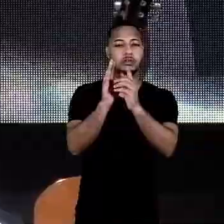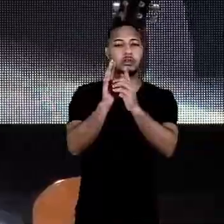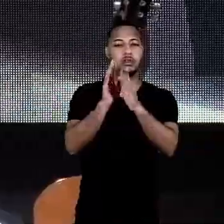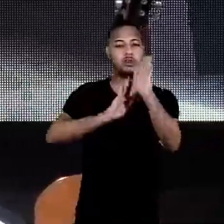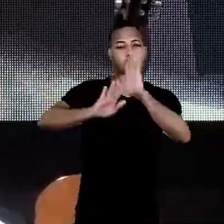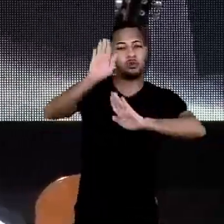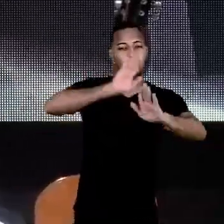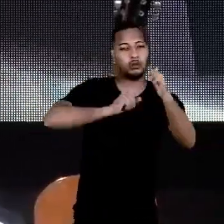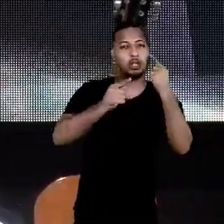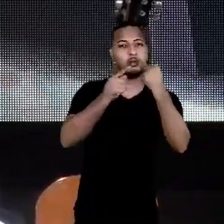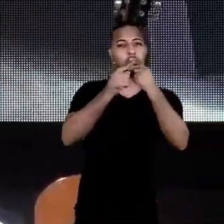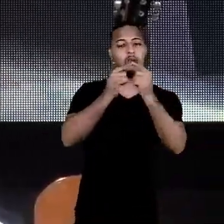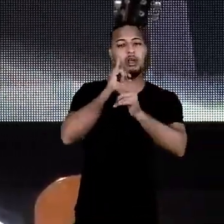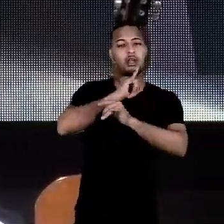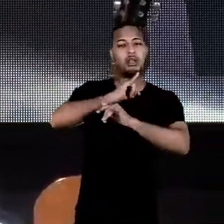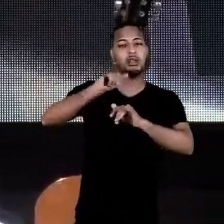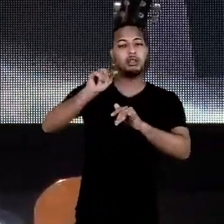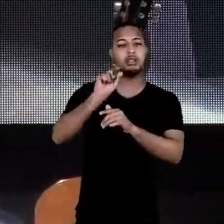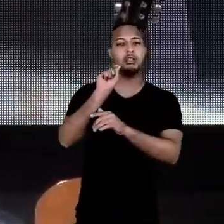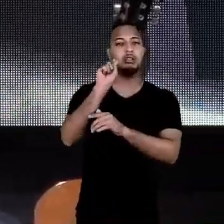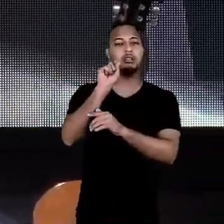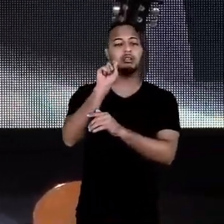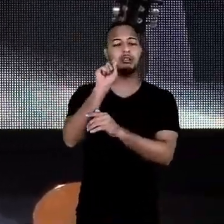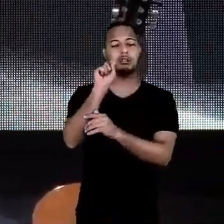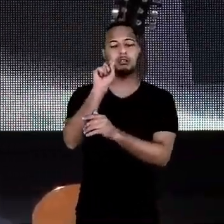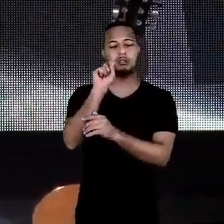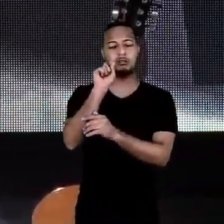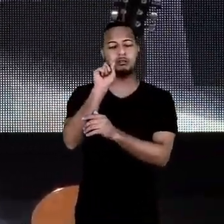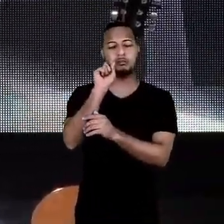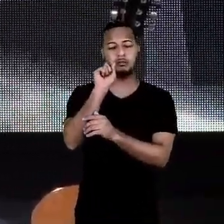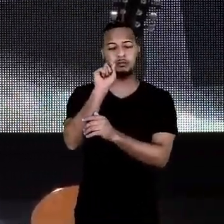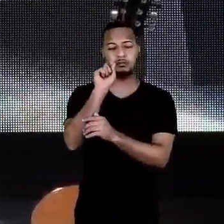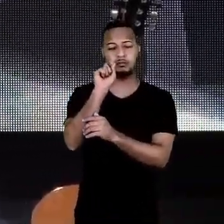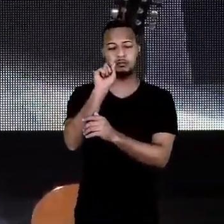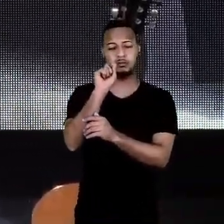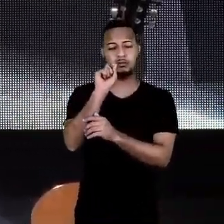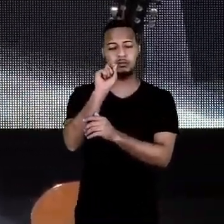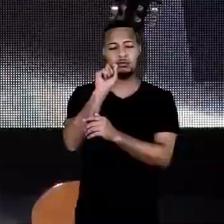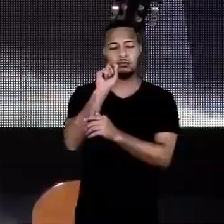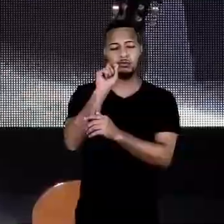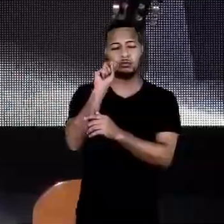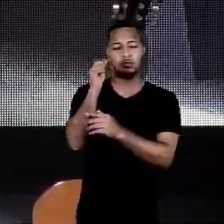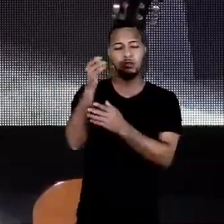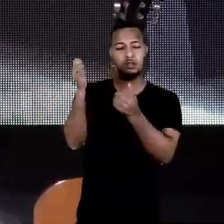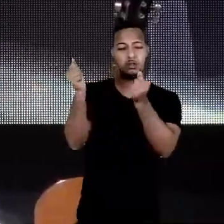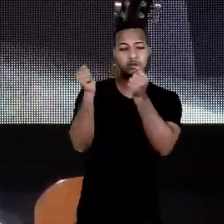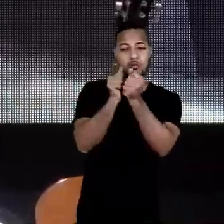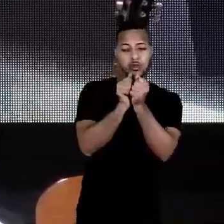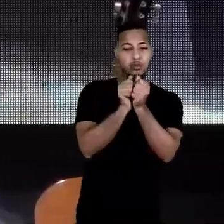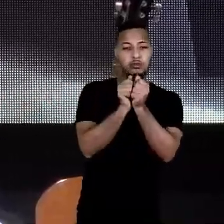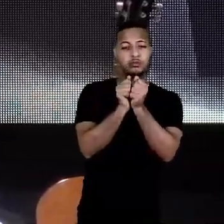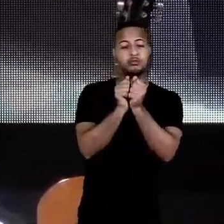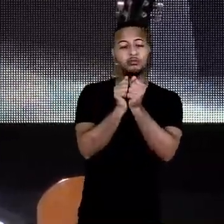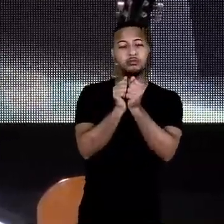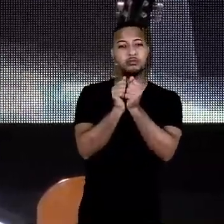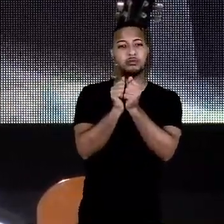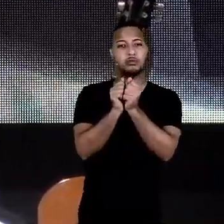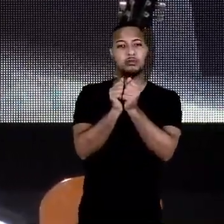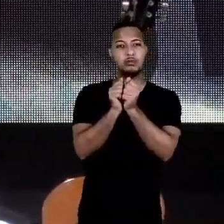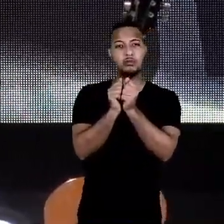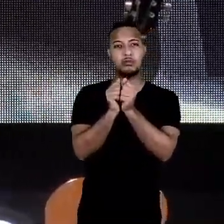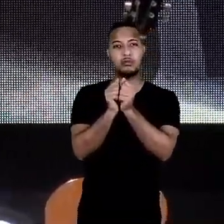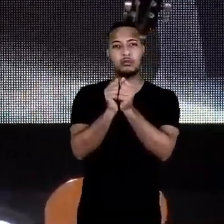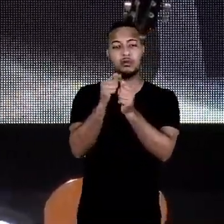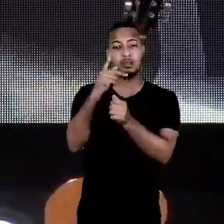e não toqueis nada imundo, e eu vos receberei. Versículo 18: e eu serei para vós